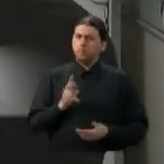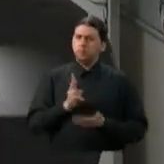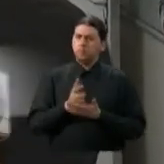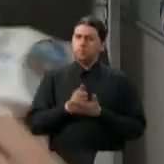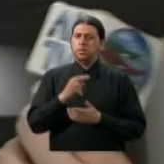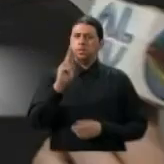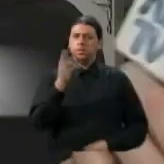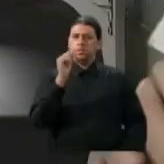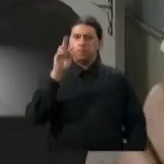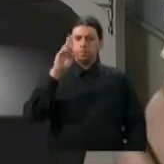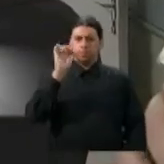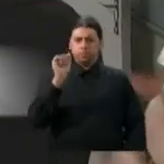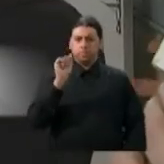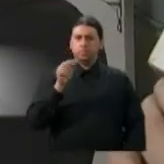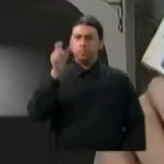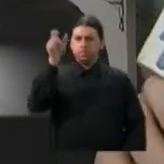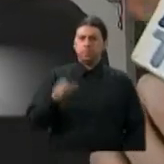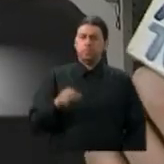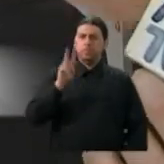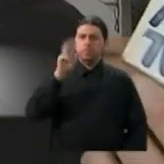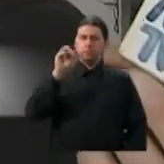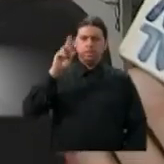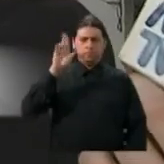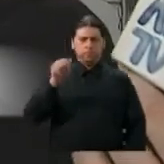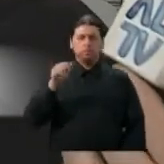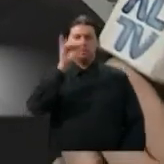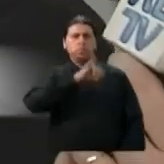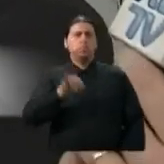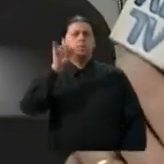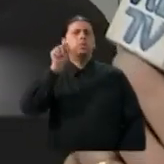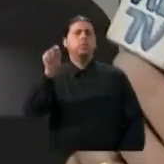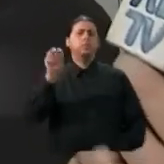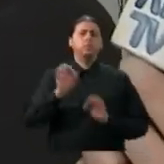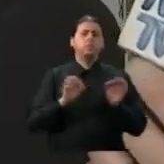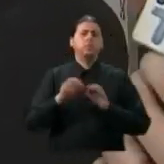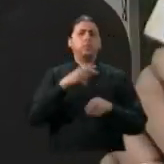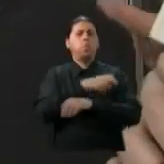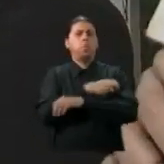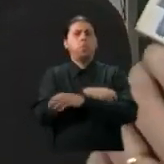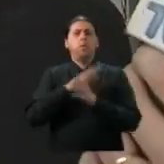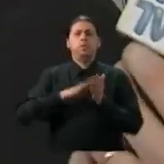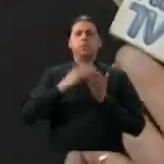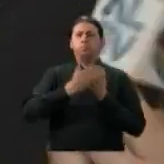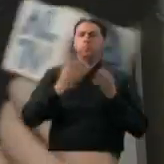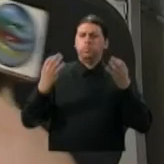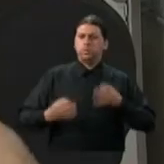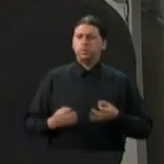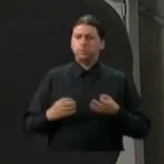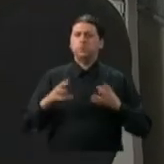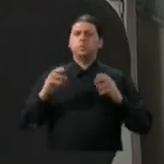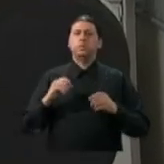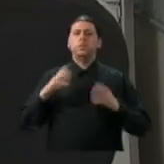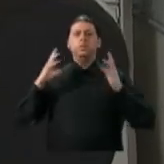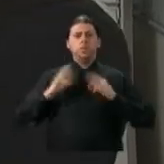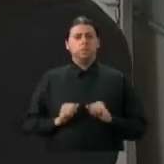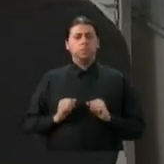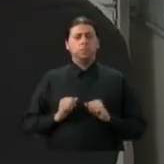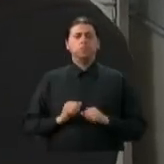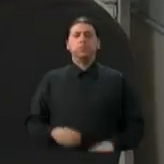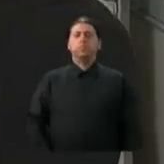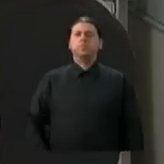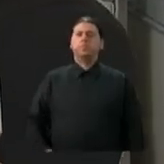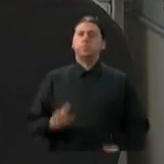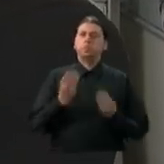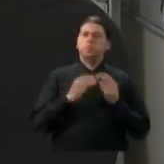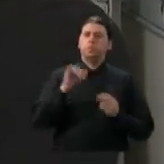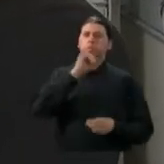mantemos. Qual a importância para vocês de fazer as vacinas no tempo correto para manter ele imunizado? Ah, muito importante,